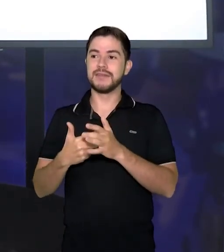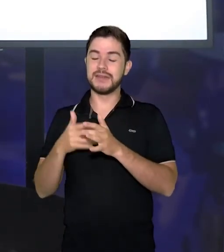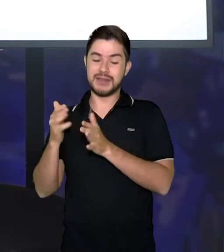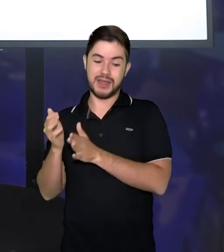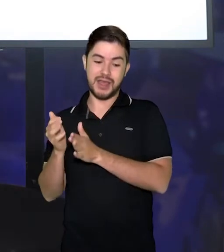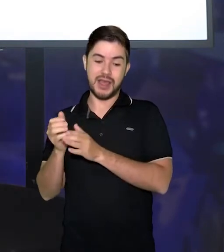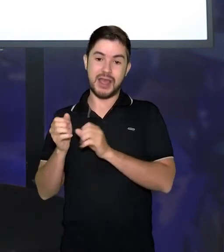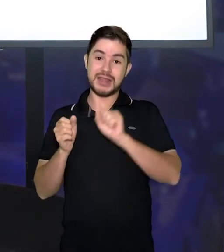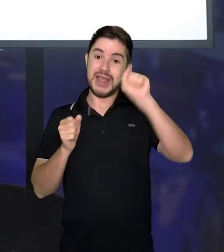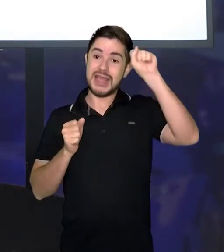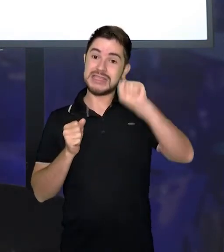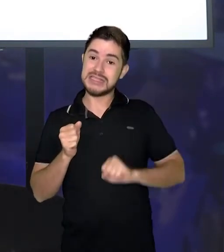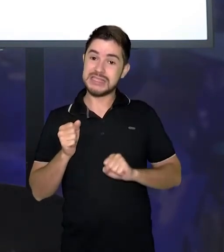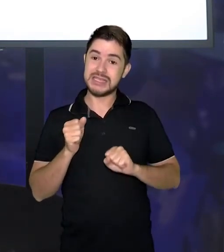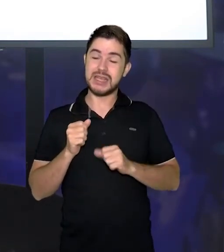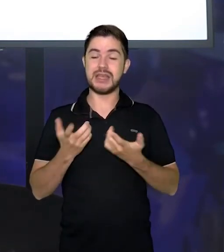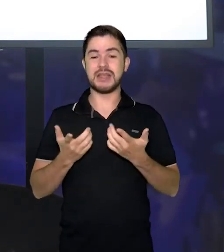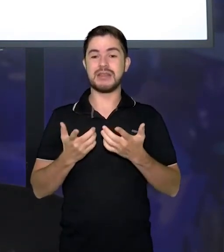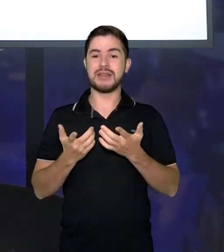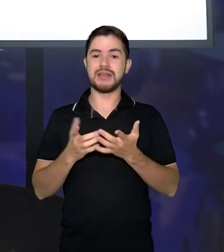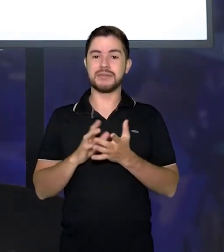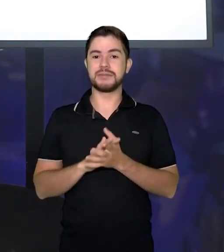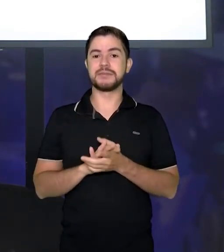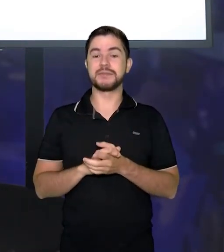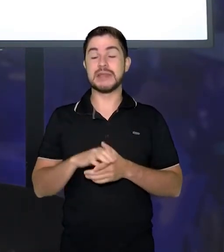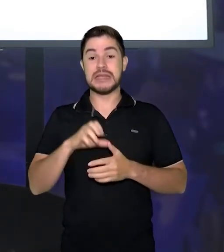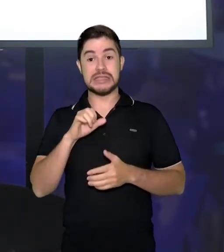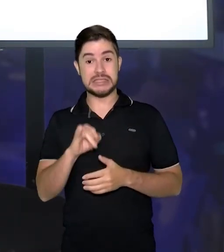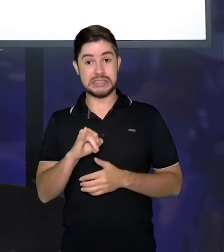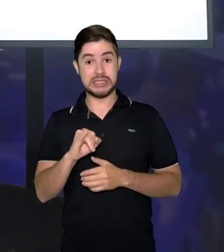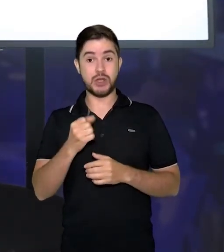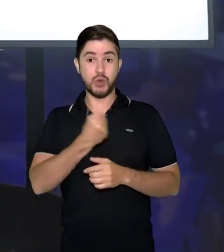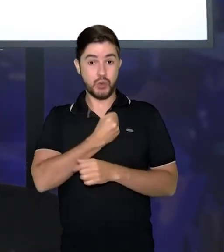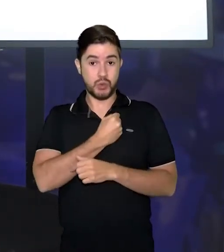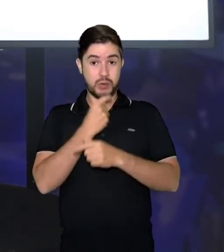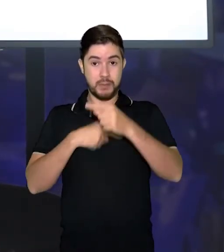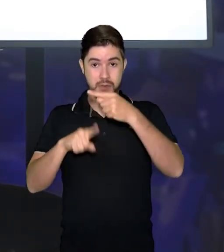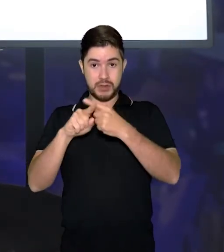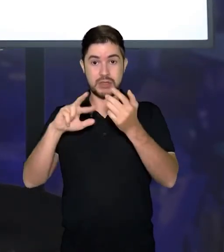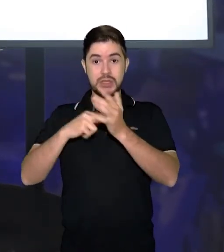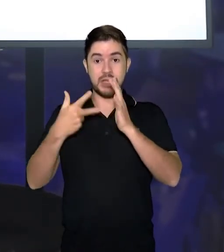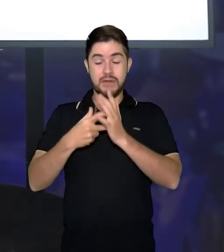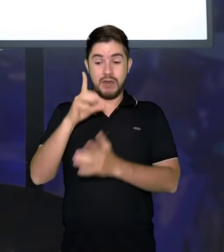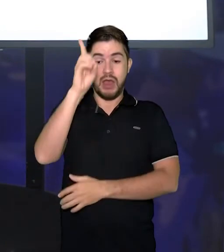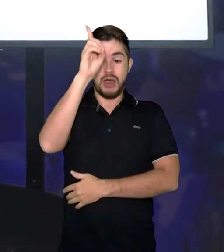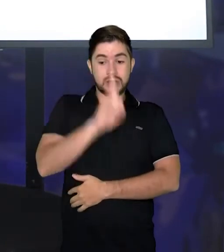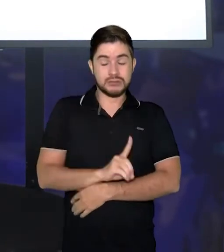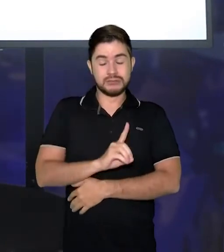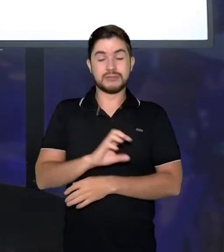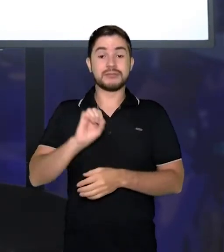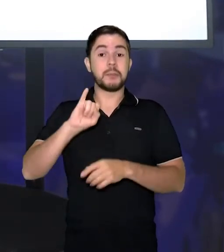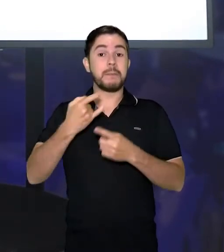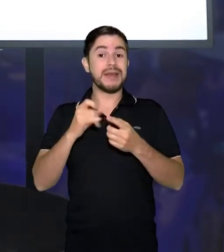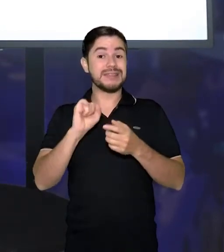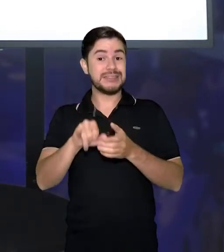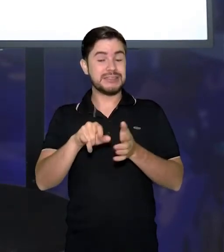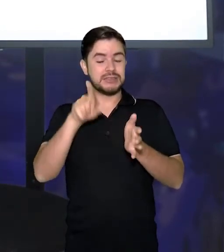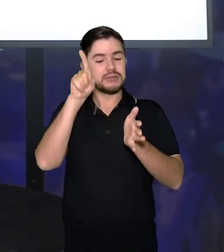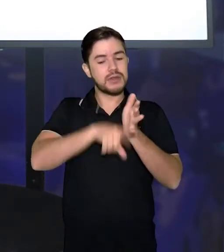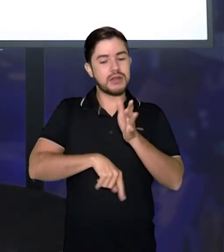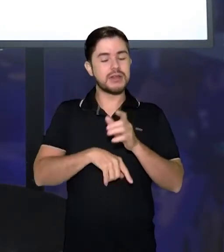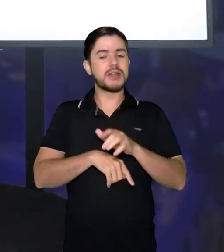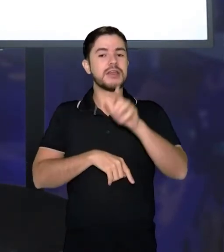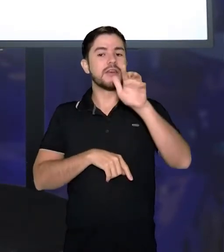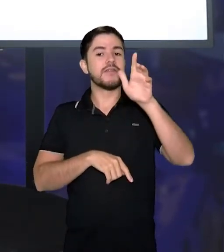fica à esquerda, não à direita. Se ele for positivo, à direita. Negativo,